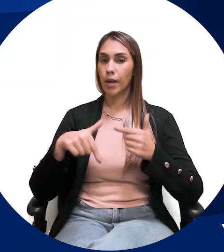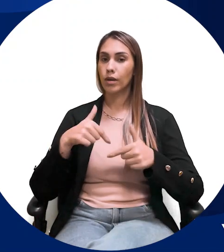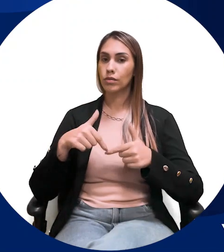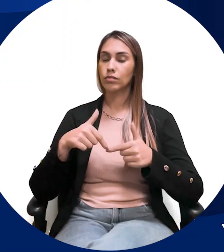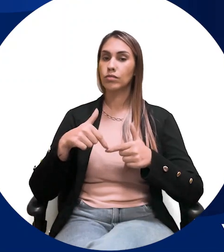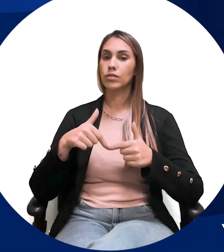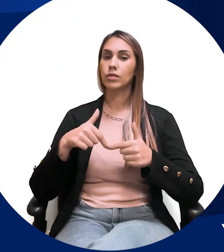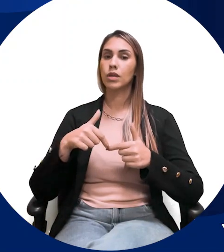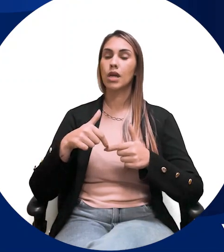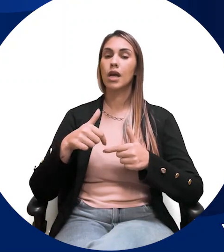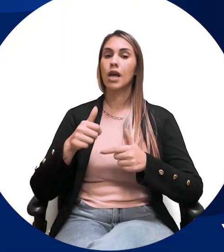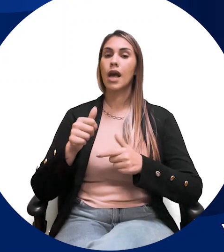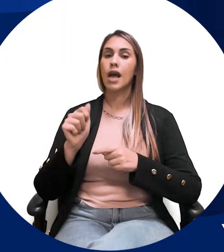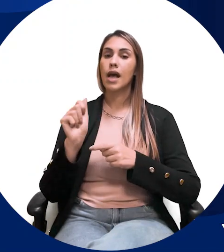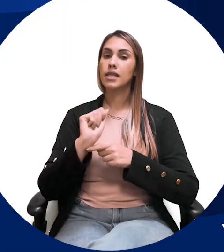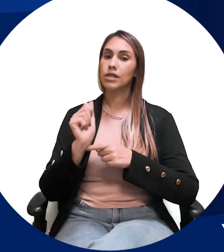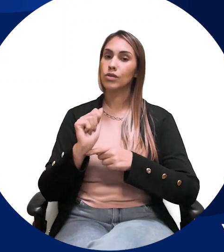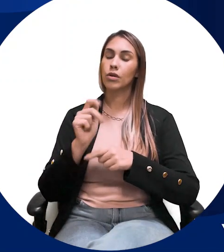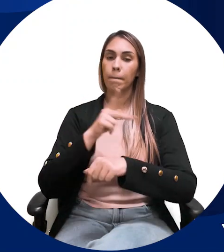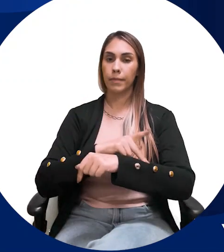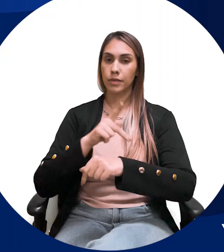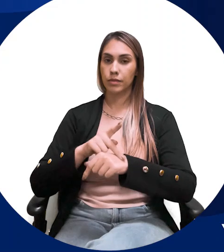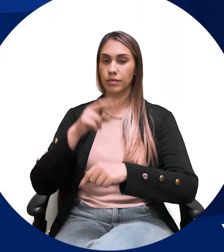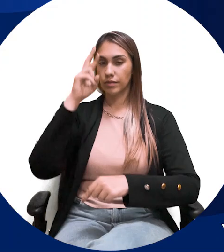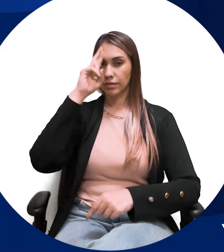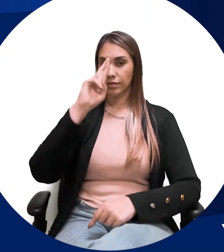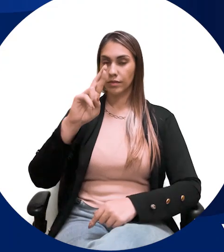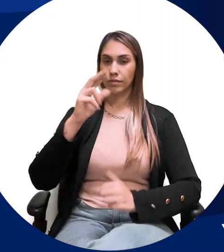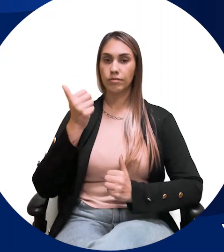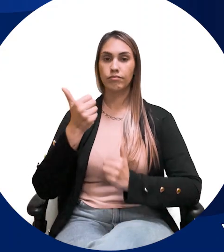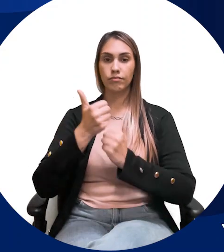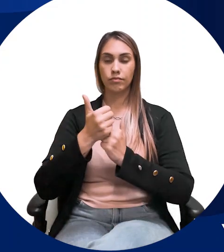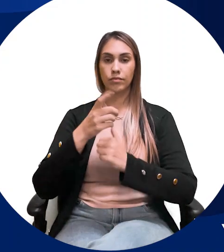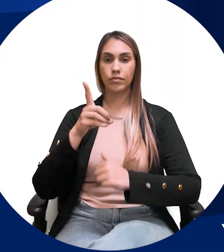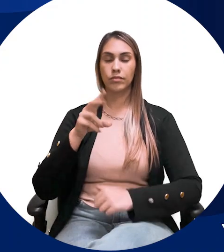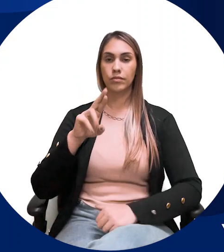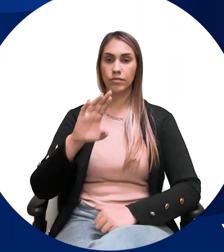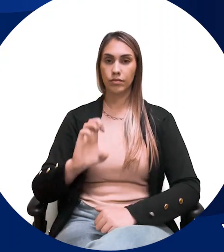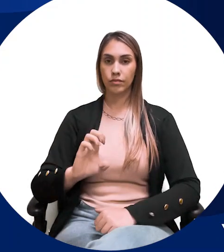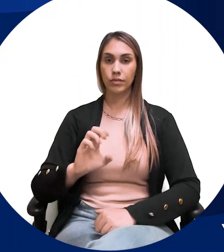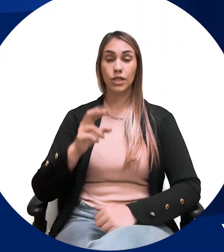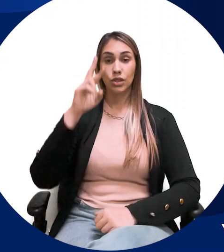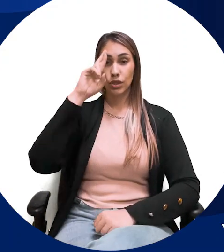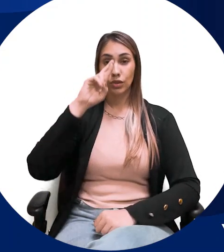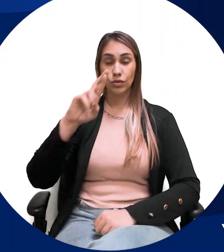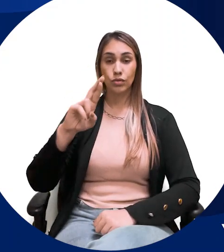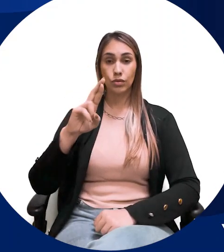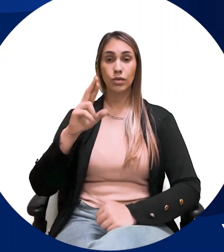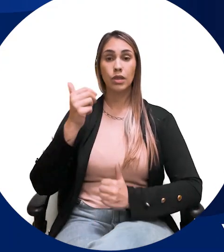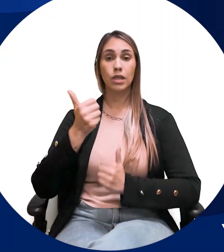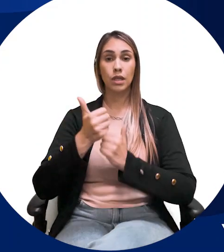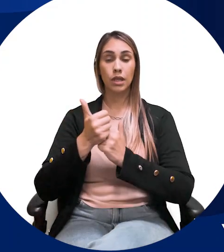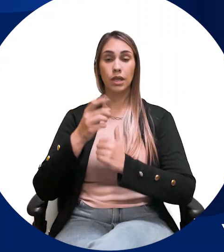cargo ou função de assessor pedagógico, diretor escolar, diretor e diretor adjunto da DRE, diretor